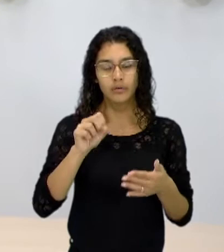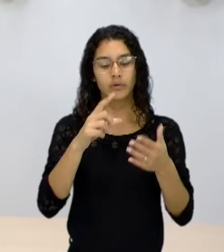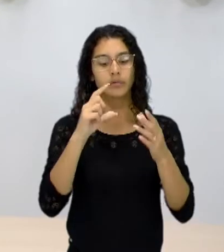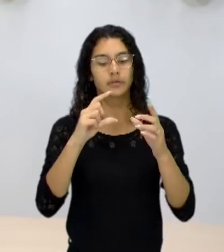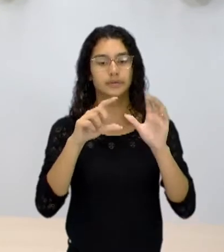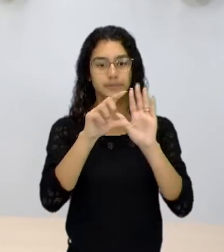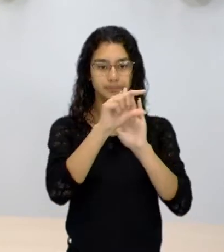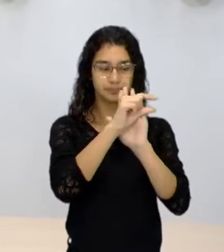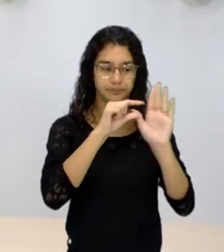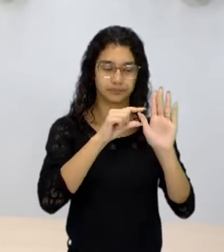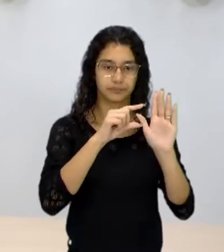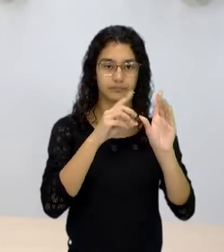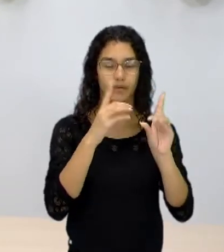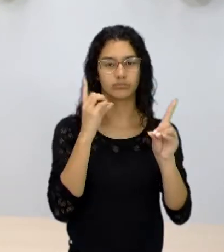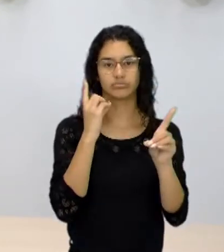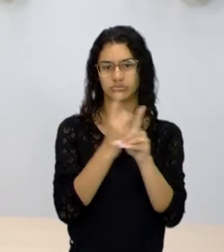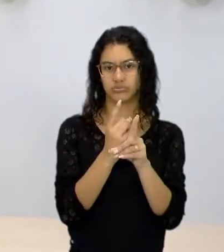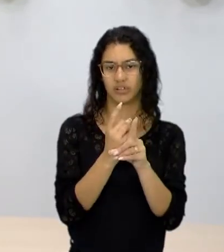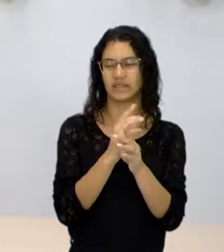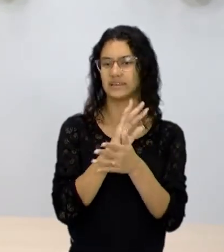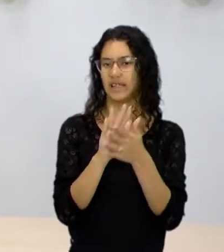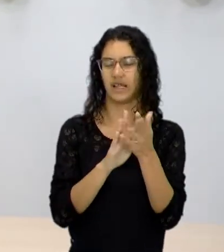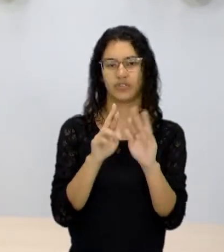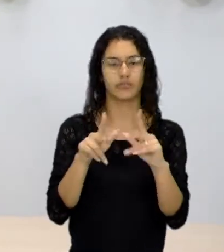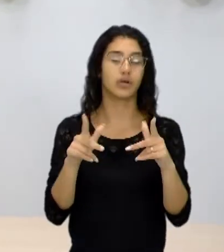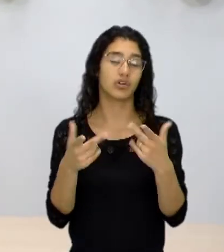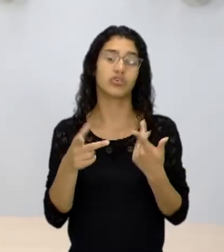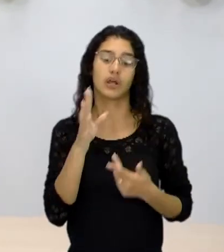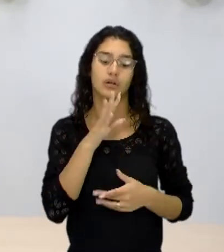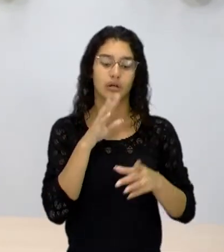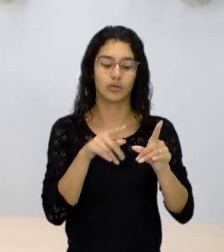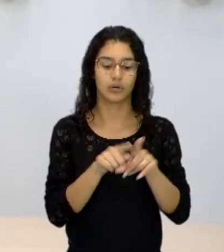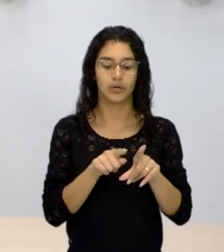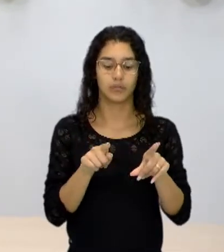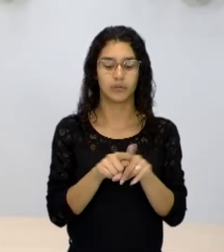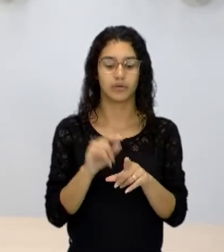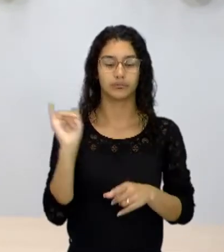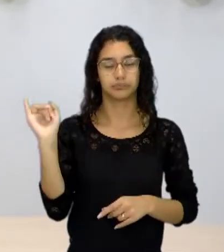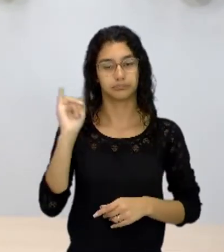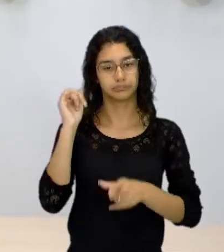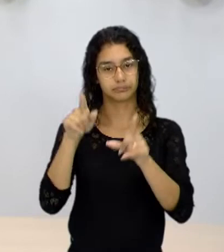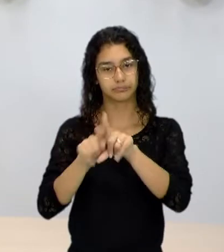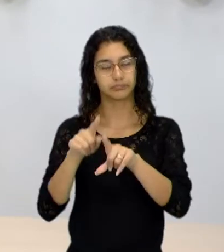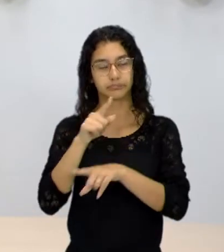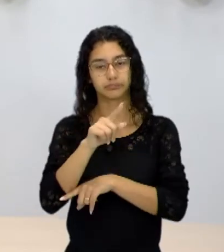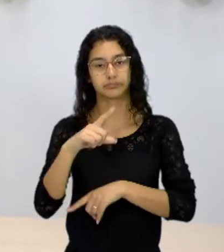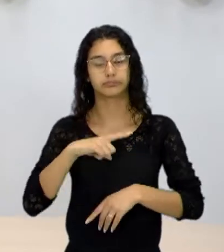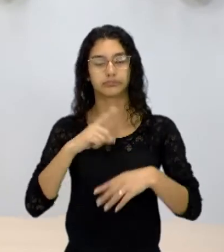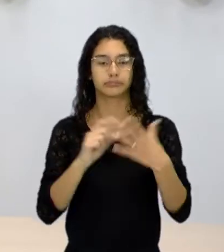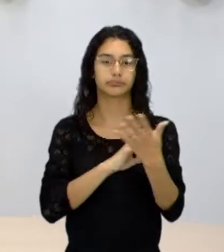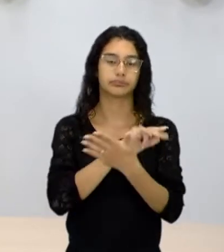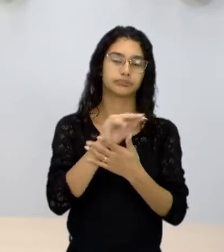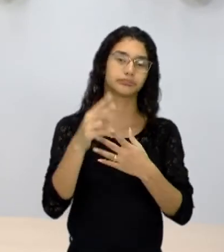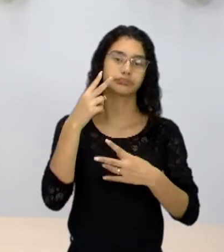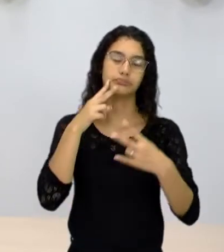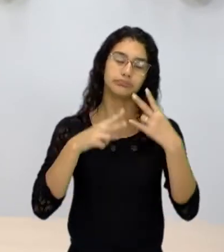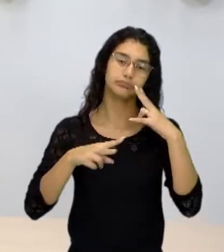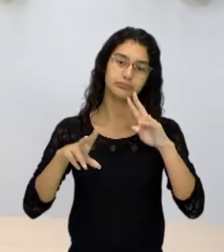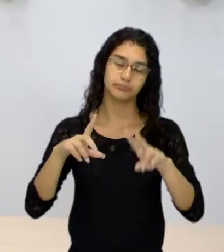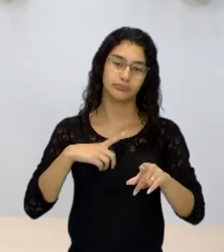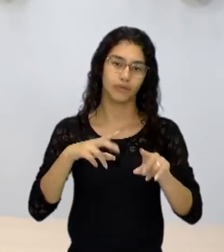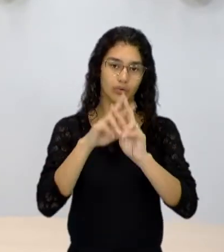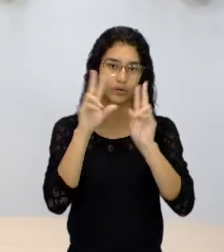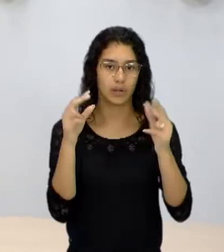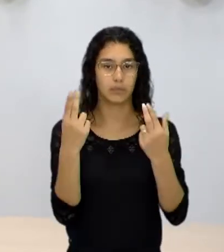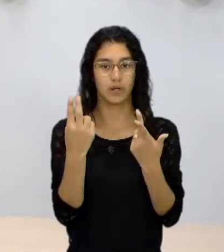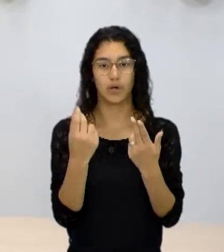dele desencontre e traga um outro viés, o que é legal, o que é muito importante porque você vai ter várias observações de um mesmo